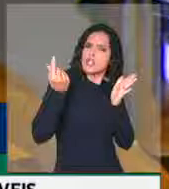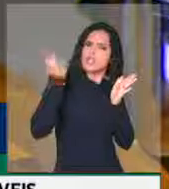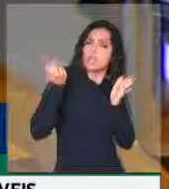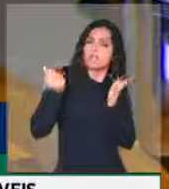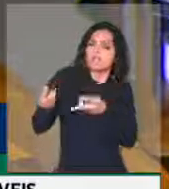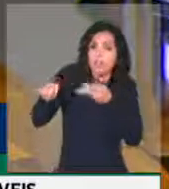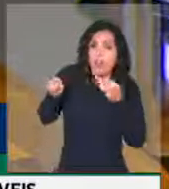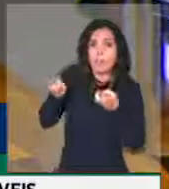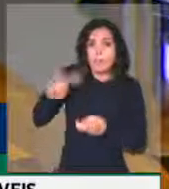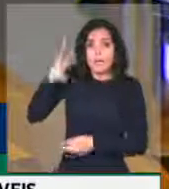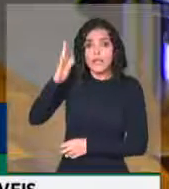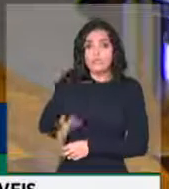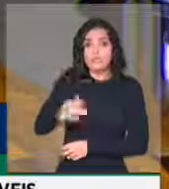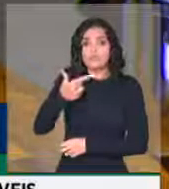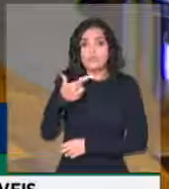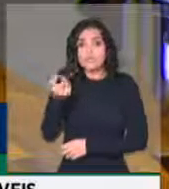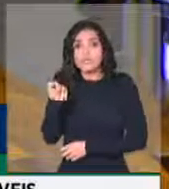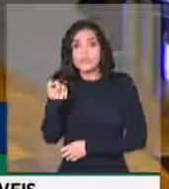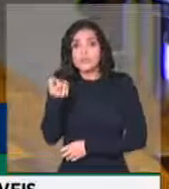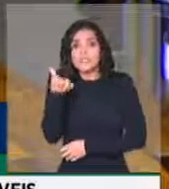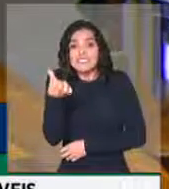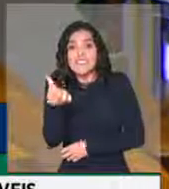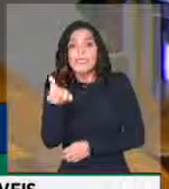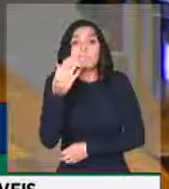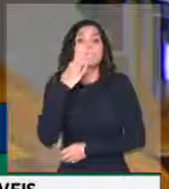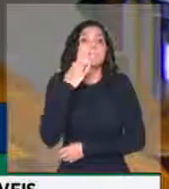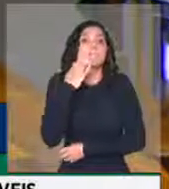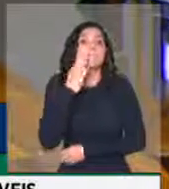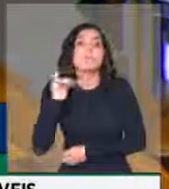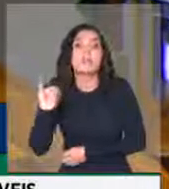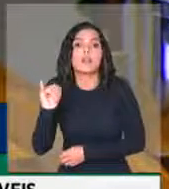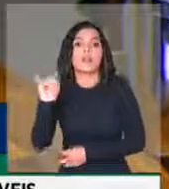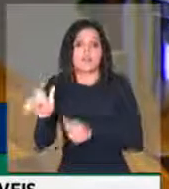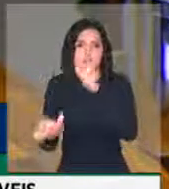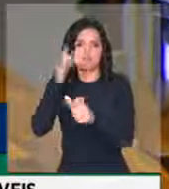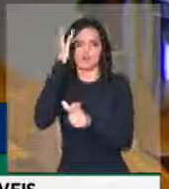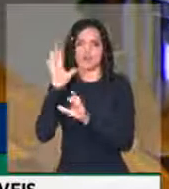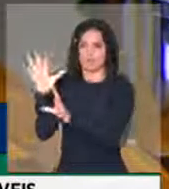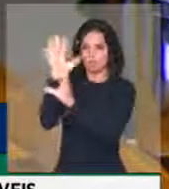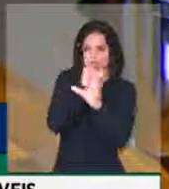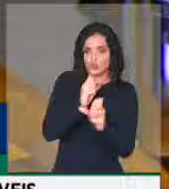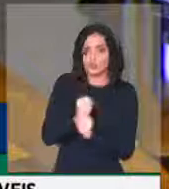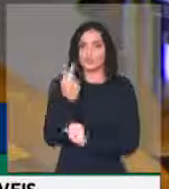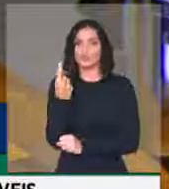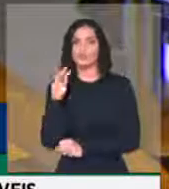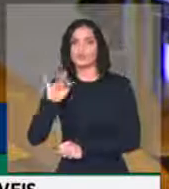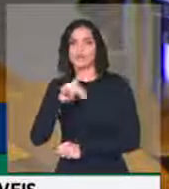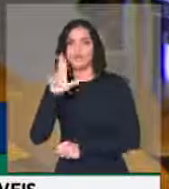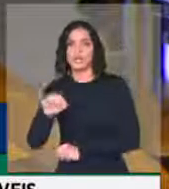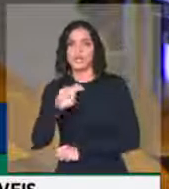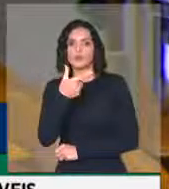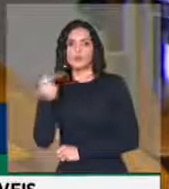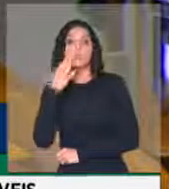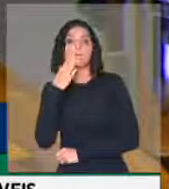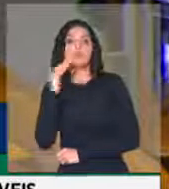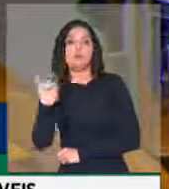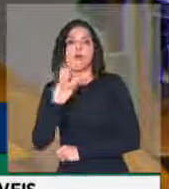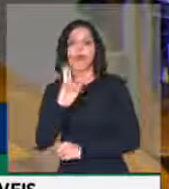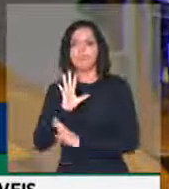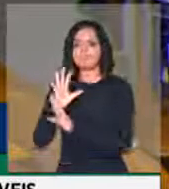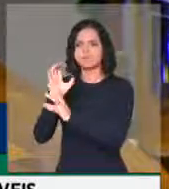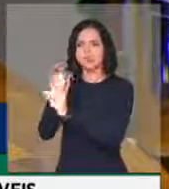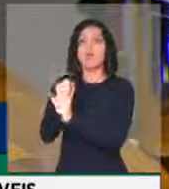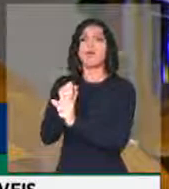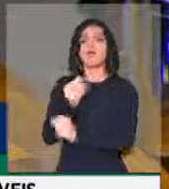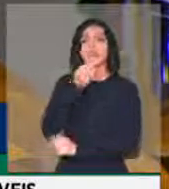exemplo. O Brasil tem 206 bilionários que têm juntos uma renda de 1 trilhão e 200 bilhões de reais,